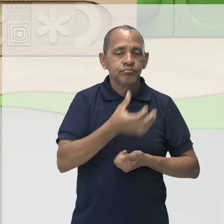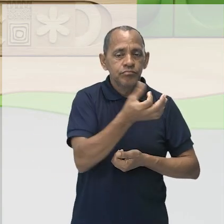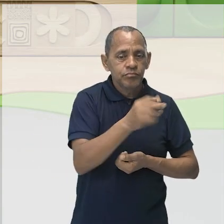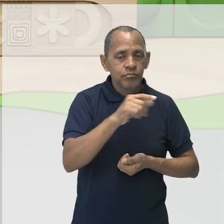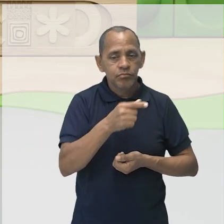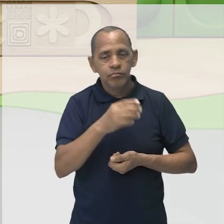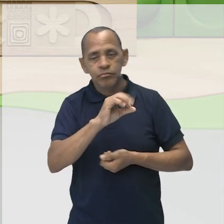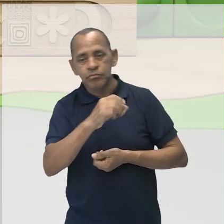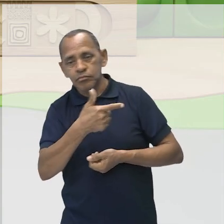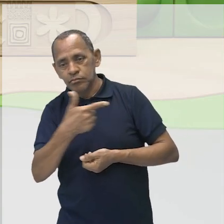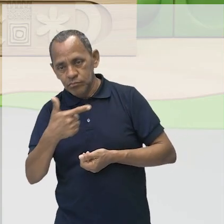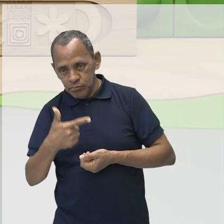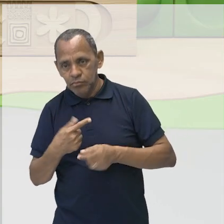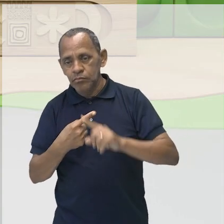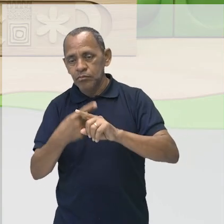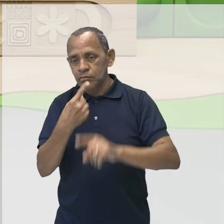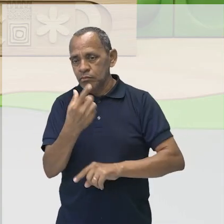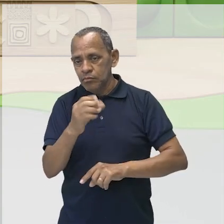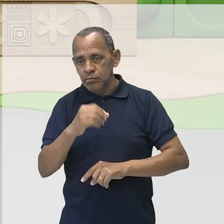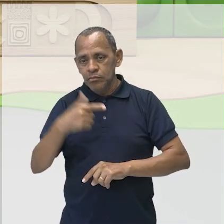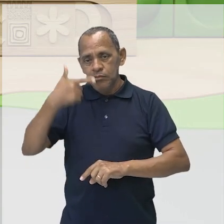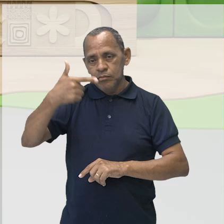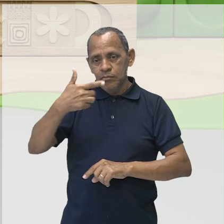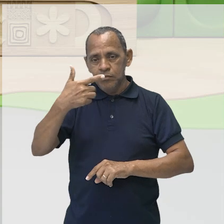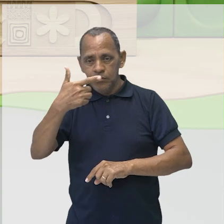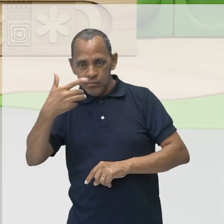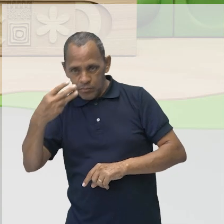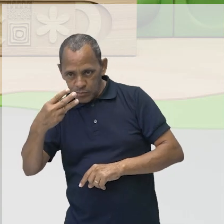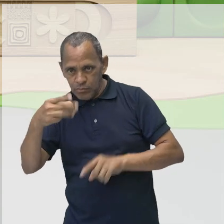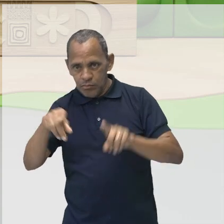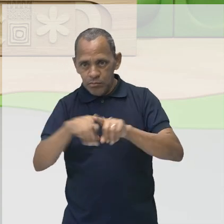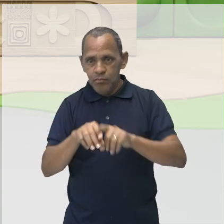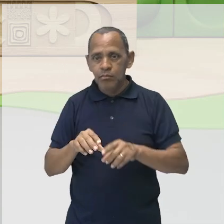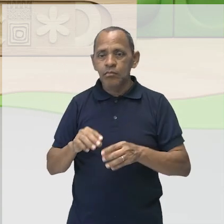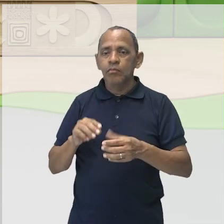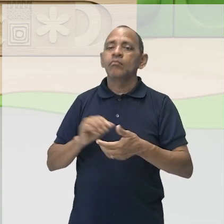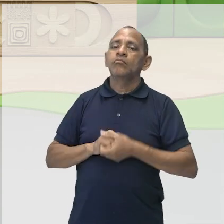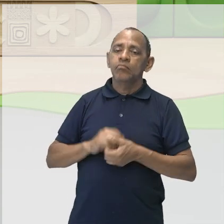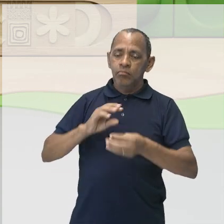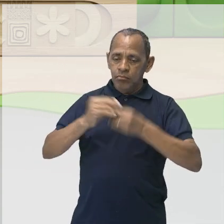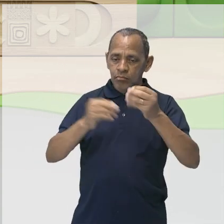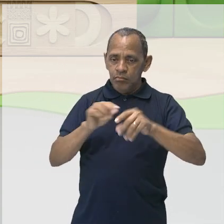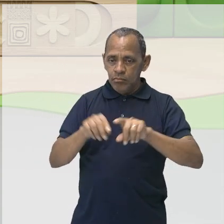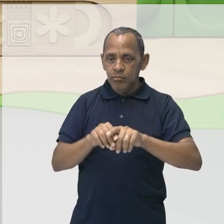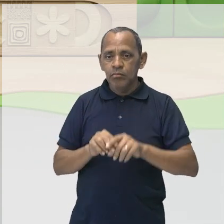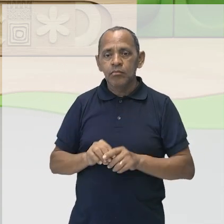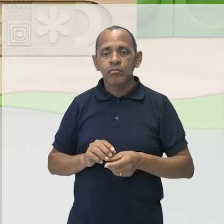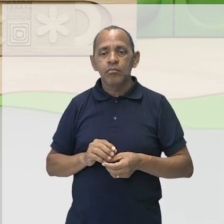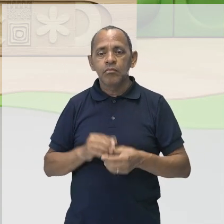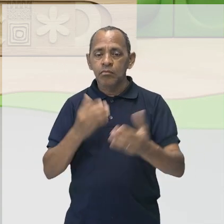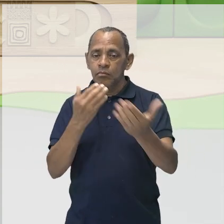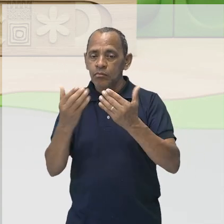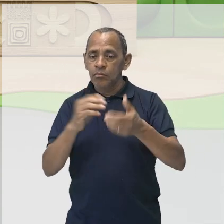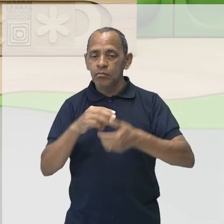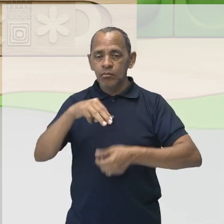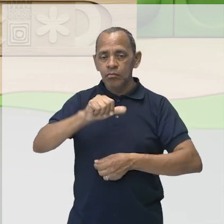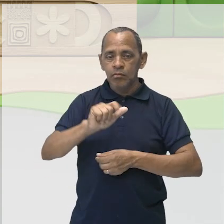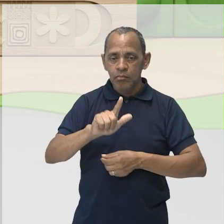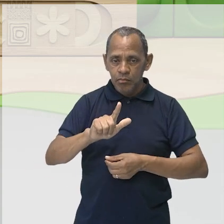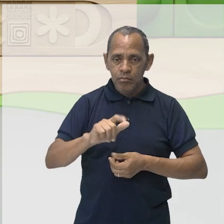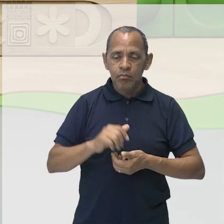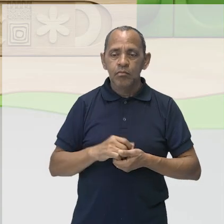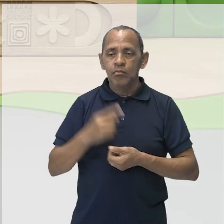6,022 vezes 10 a 23 partículas e é expressa em gramas por mol. E esse é o valor do número de Avogadro,